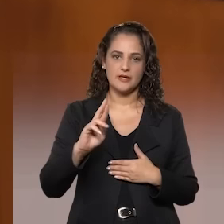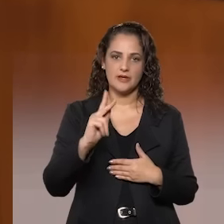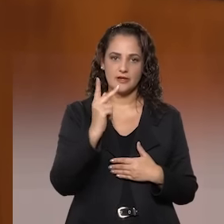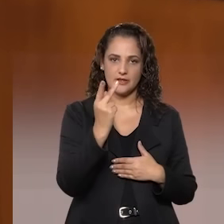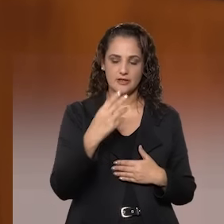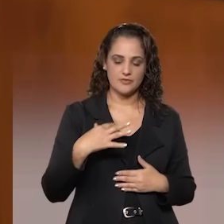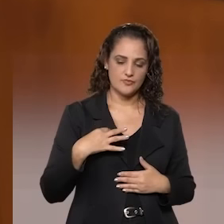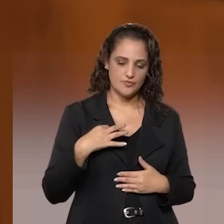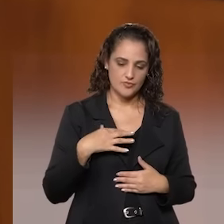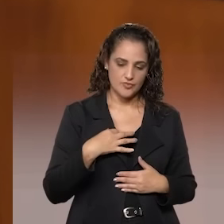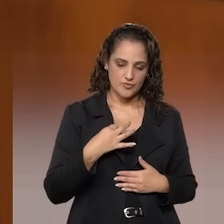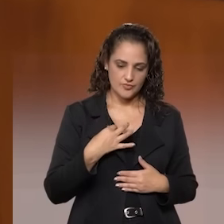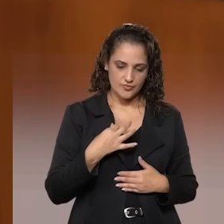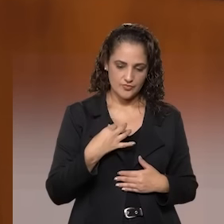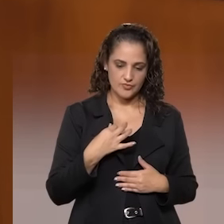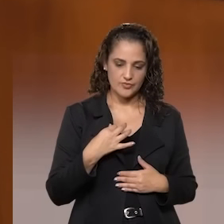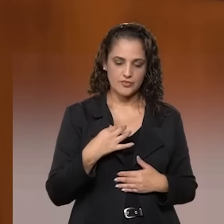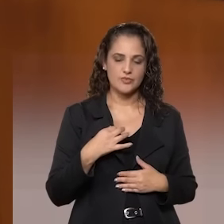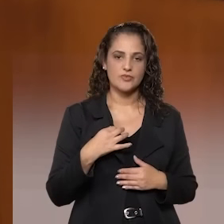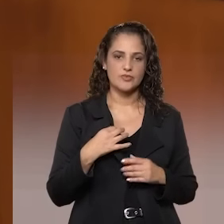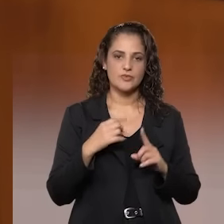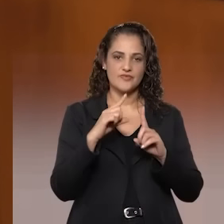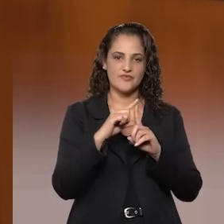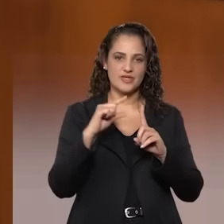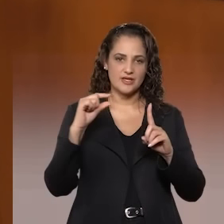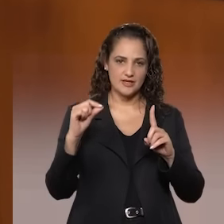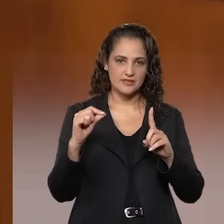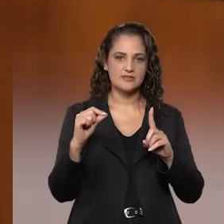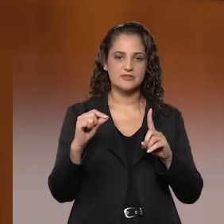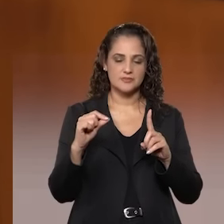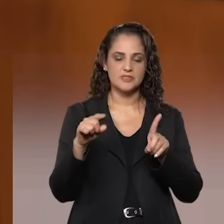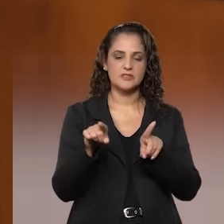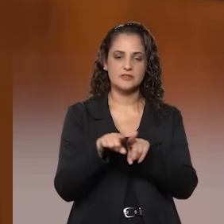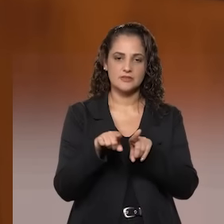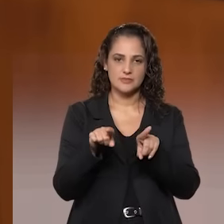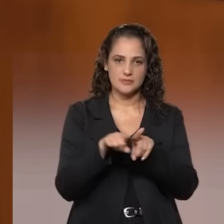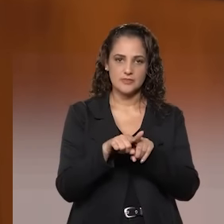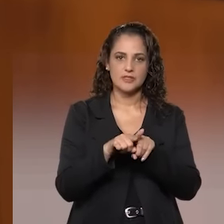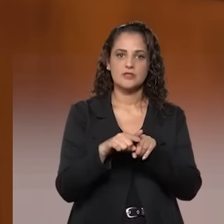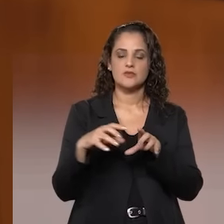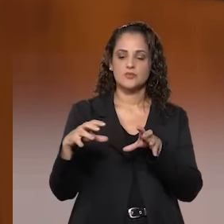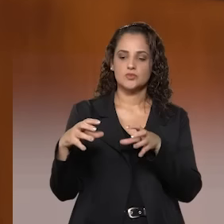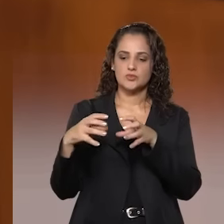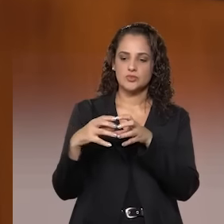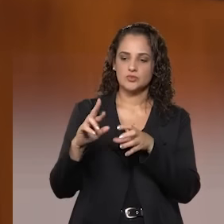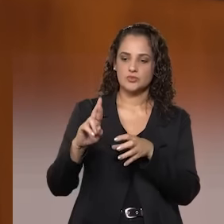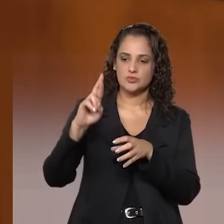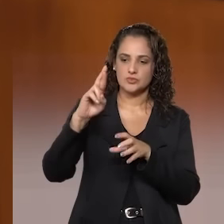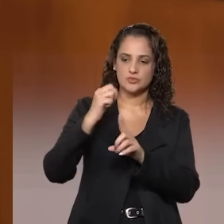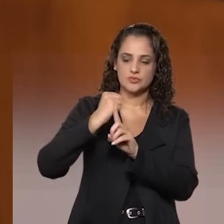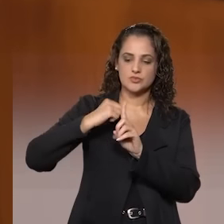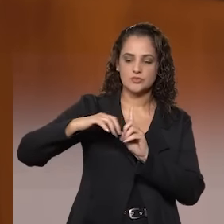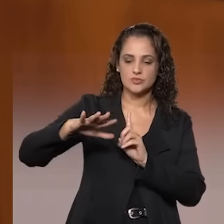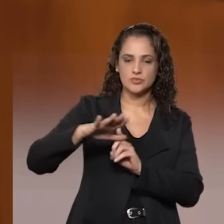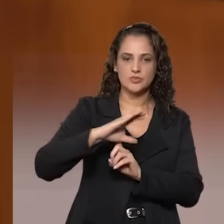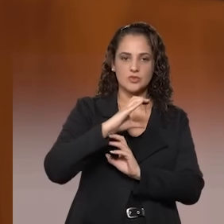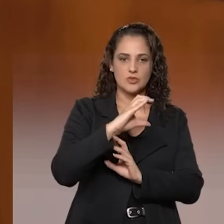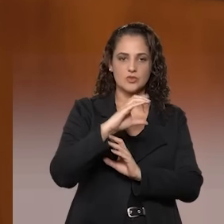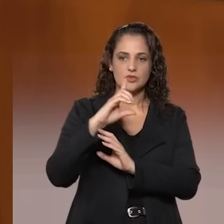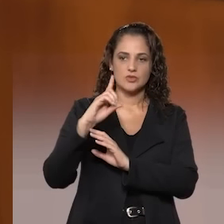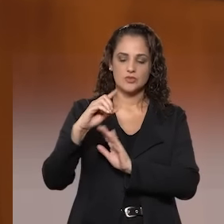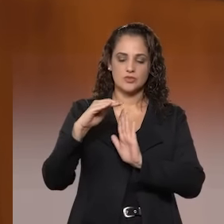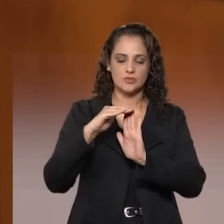comitê de responsabilidade social lá eu pude coordenar o programa Beleza Negra que não é para o